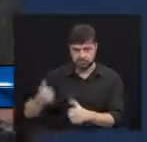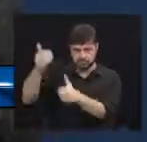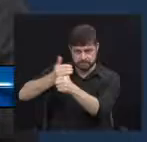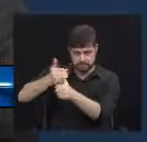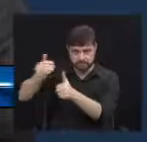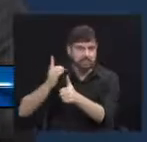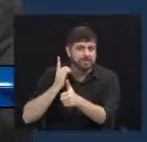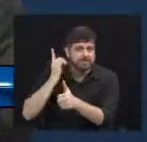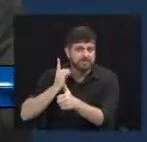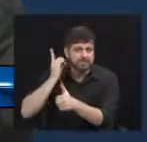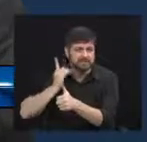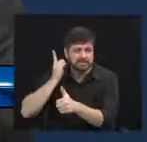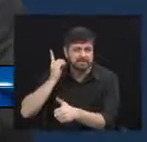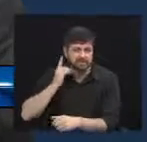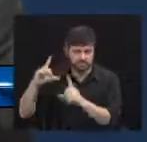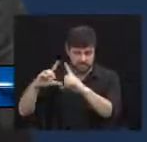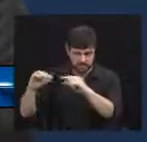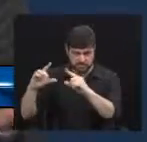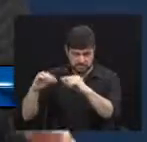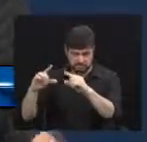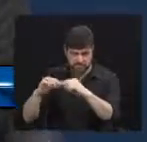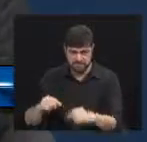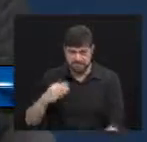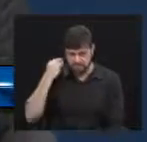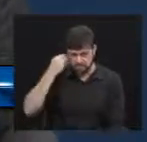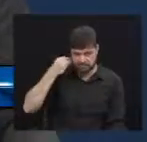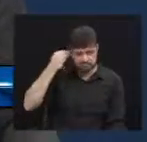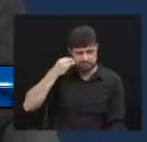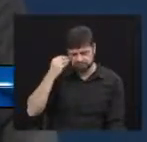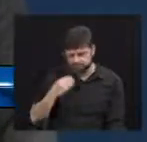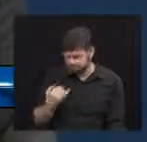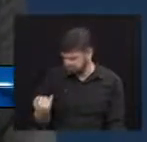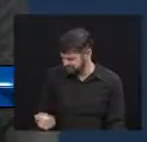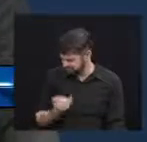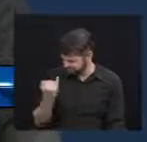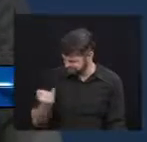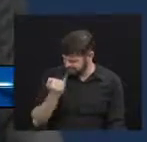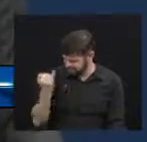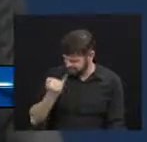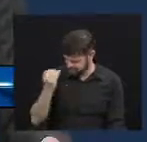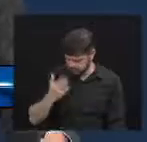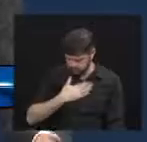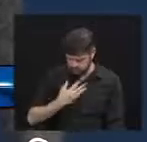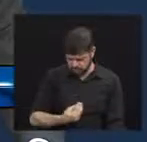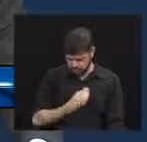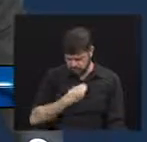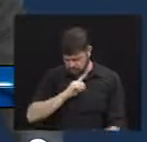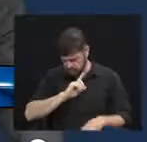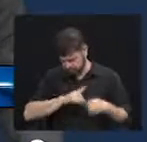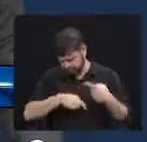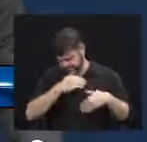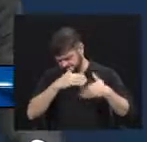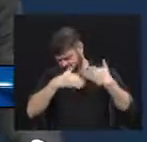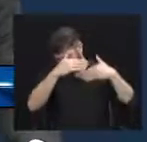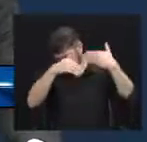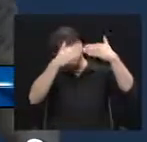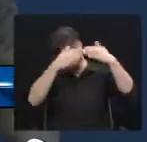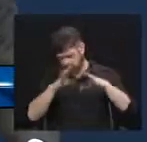dos Deputados, mas foi uma experiência rica, importante, tanto para o nosso crescimento, mas